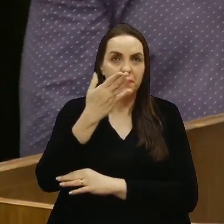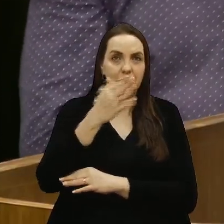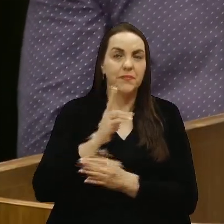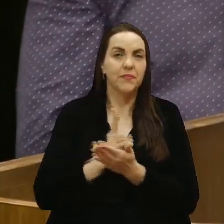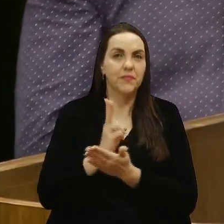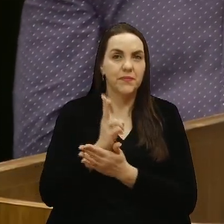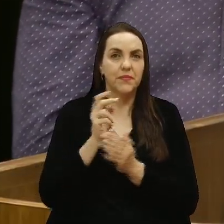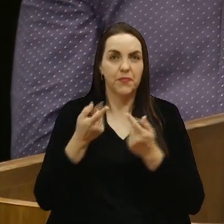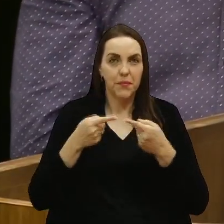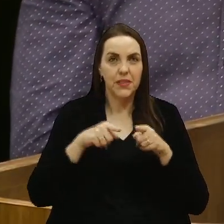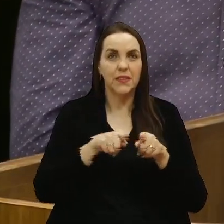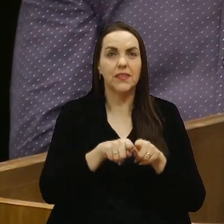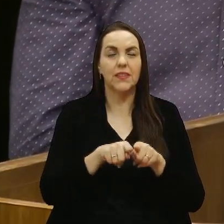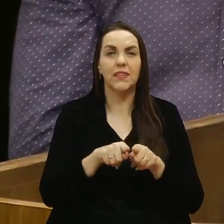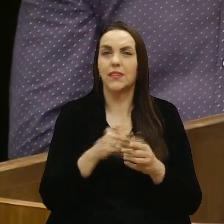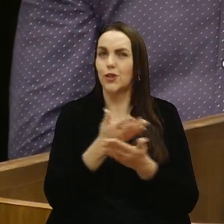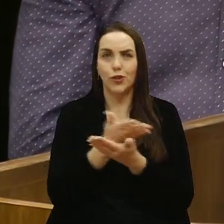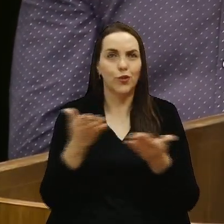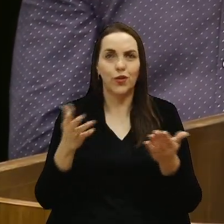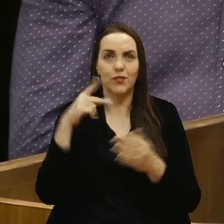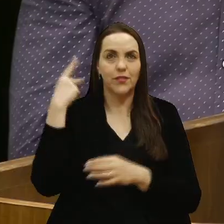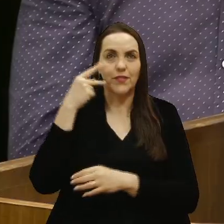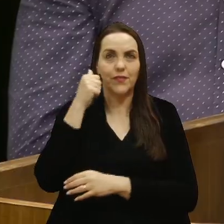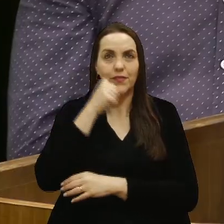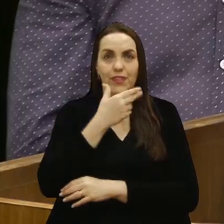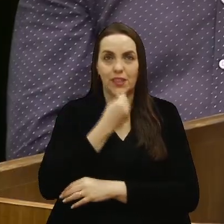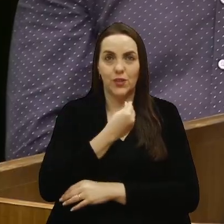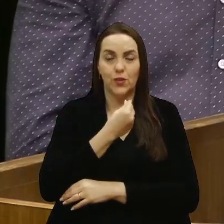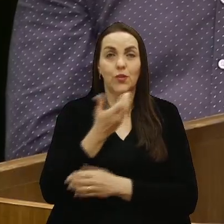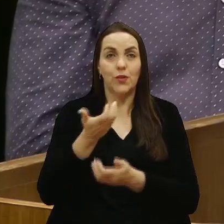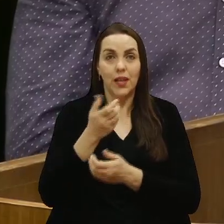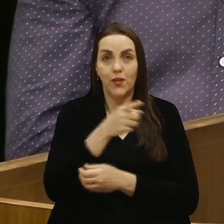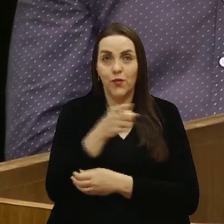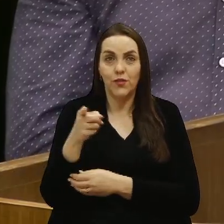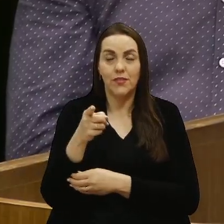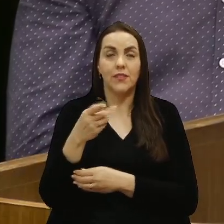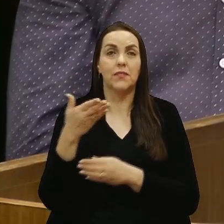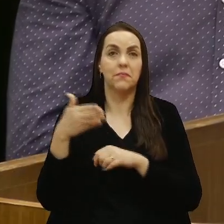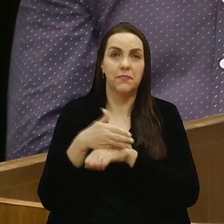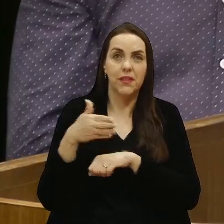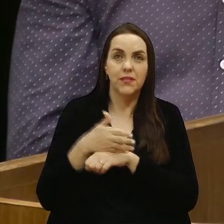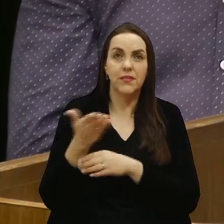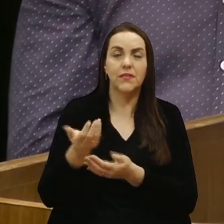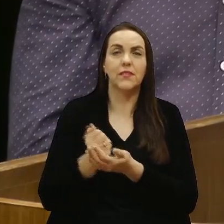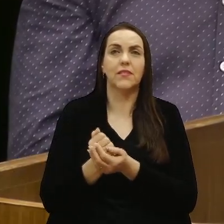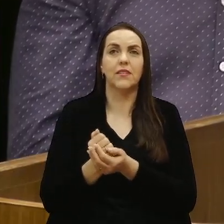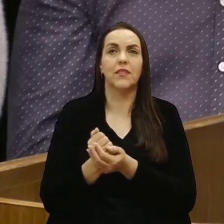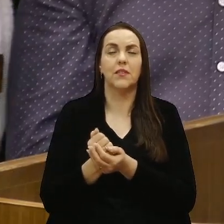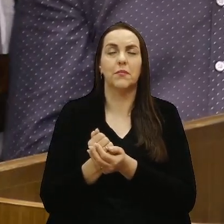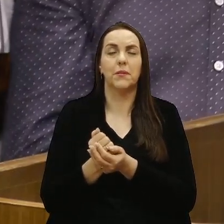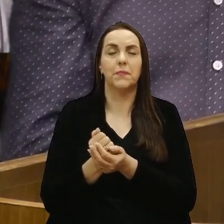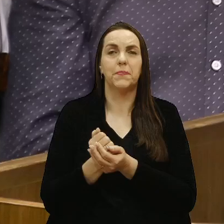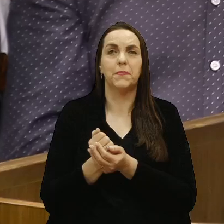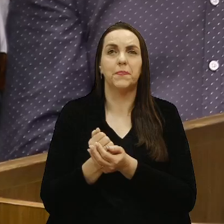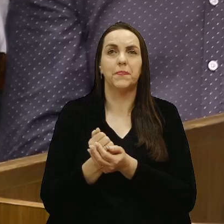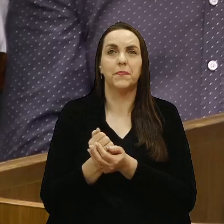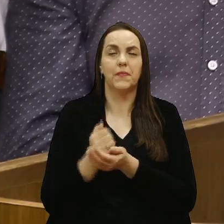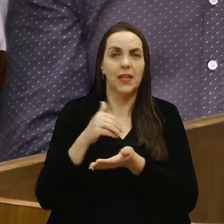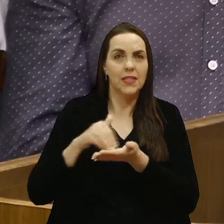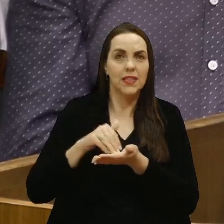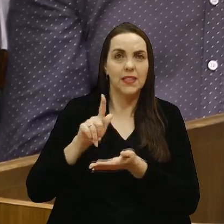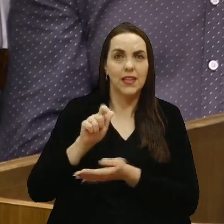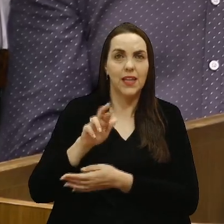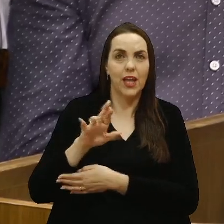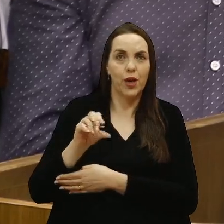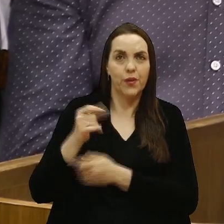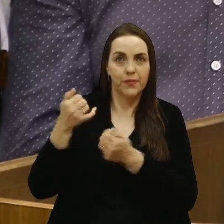com a gente e a todos os demais parlamentares. Quero que vocês contribuam, que nem a Grégora falou, nós estamos disponibilizando